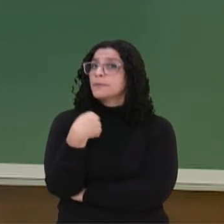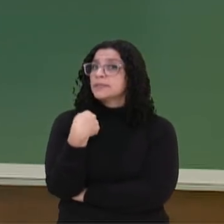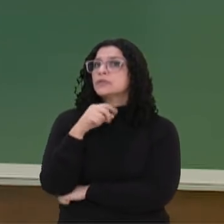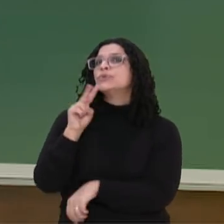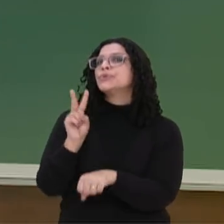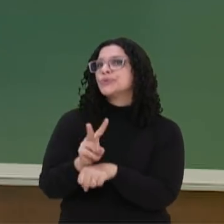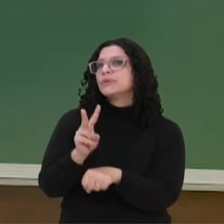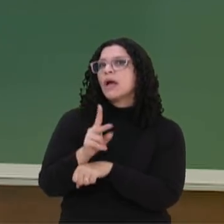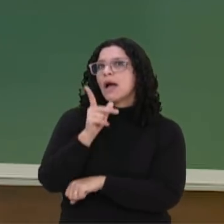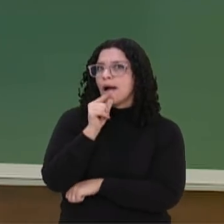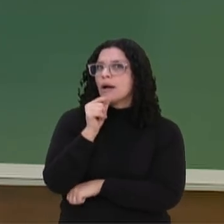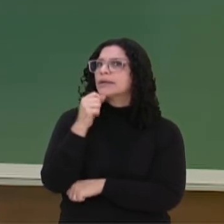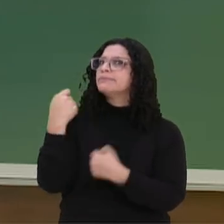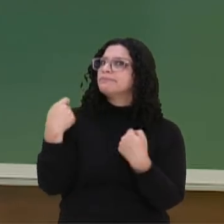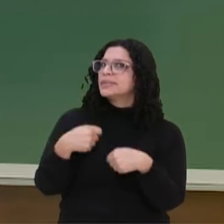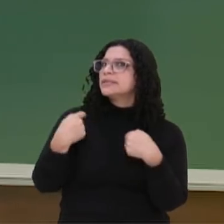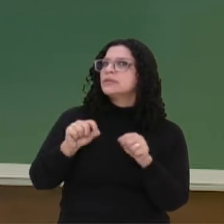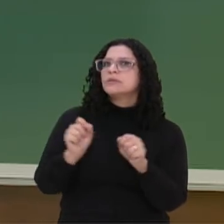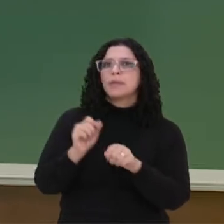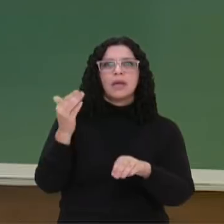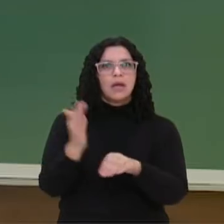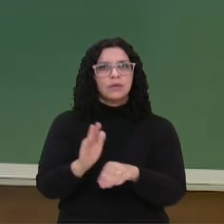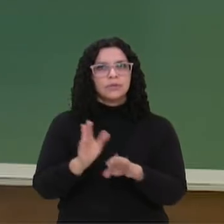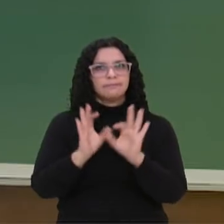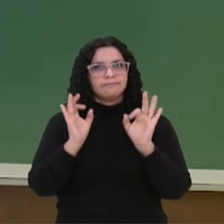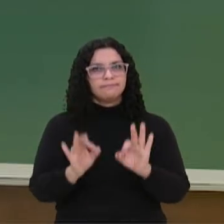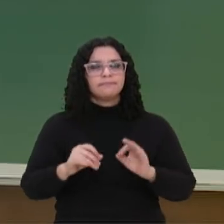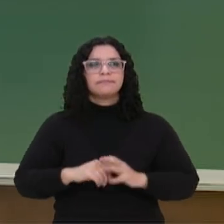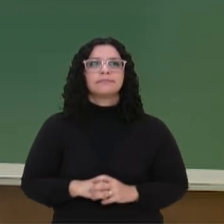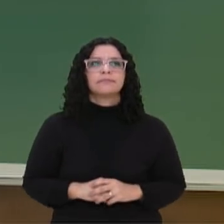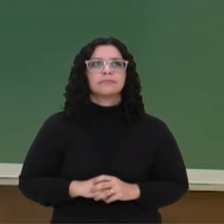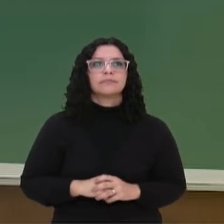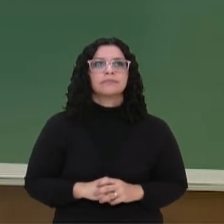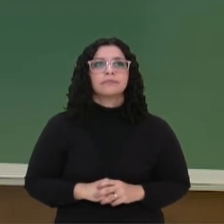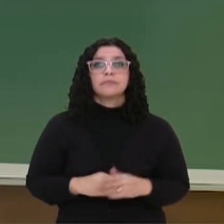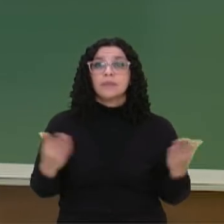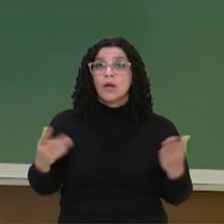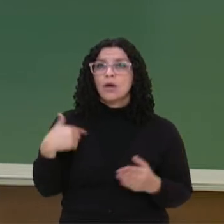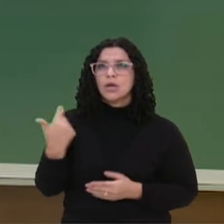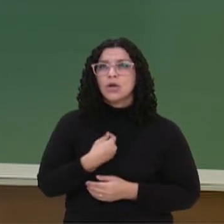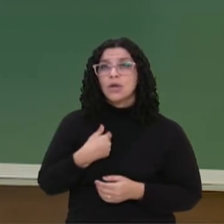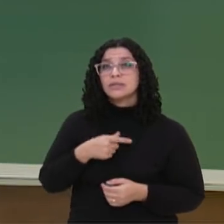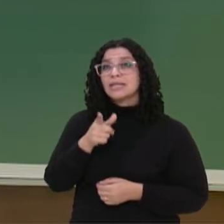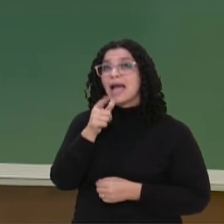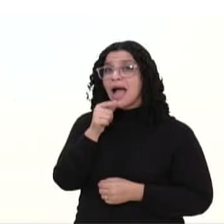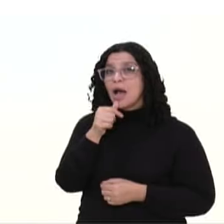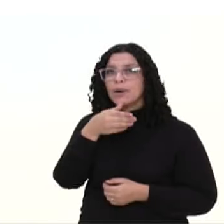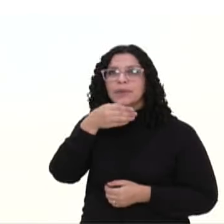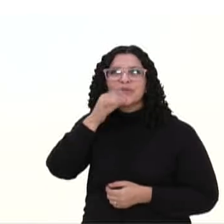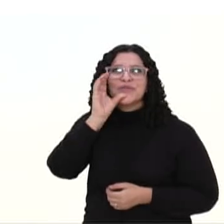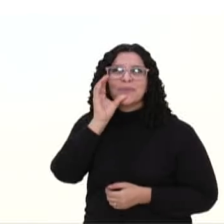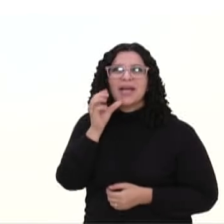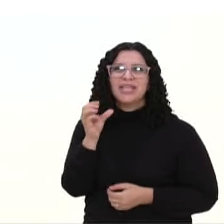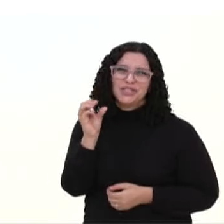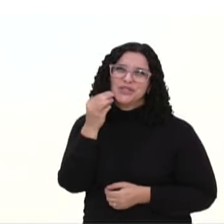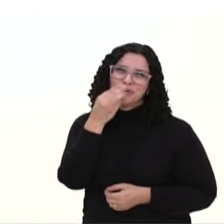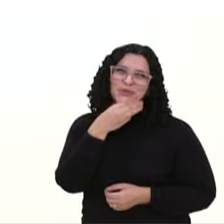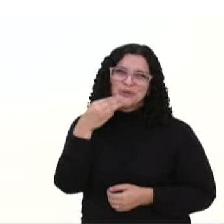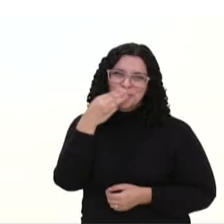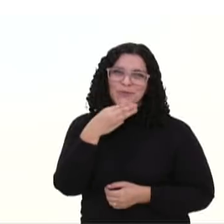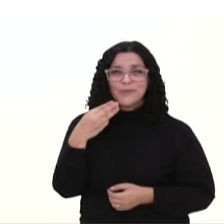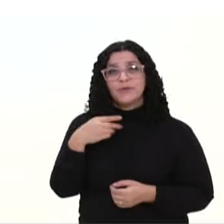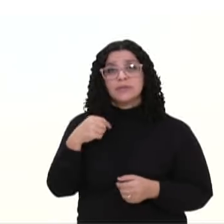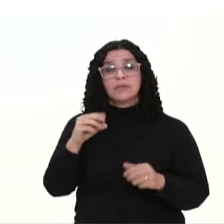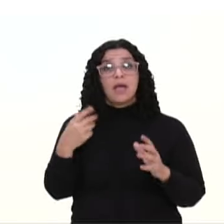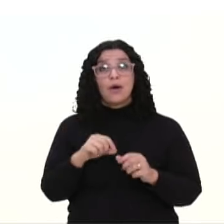eu preciso fazer a minha parte, ok? A falta de água doce no planeta será